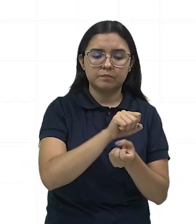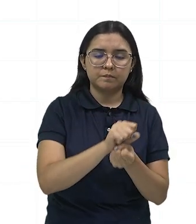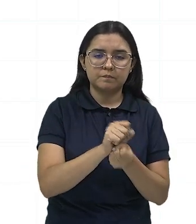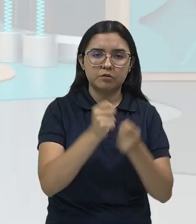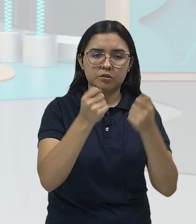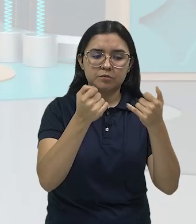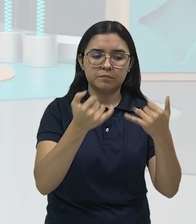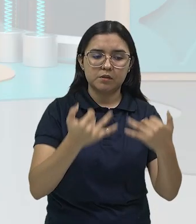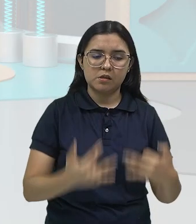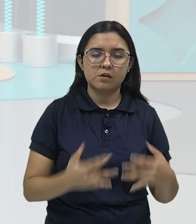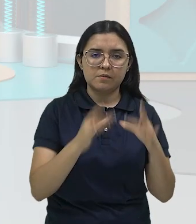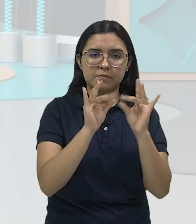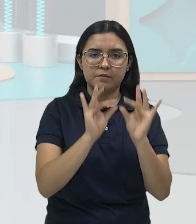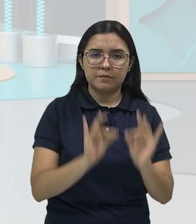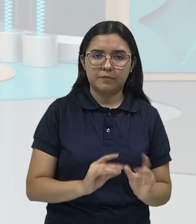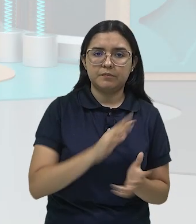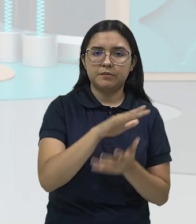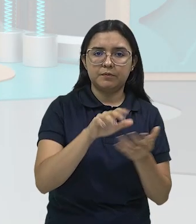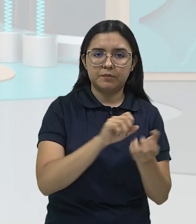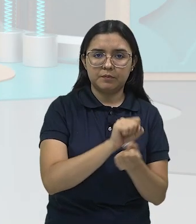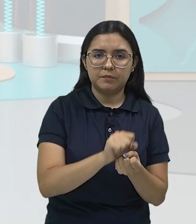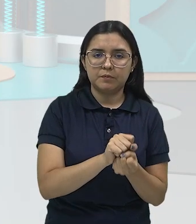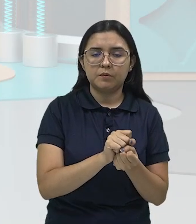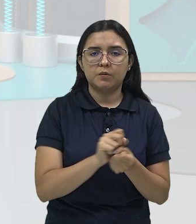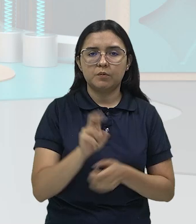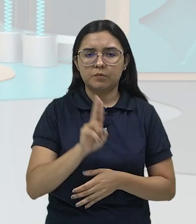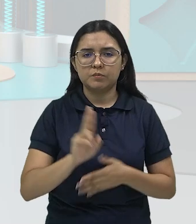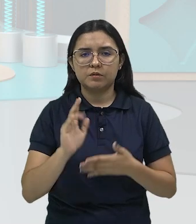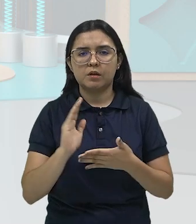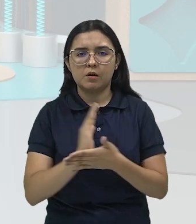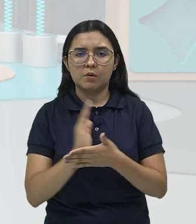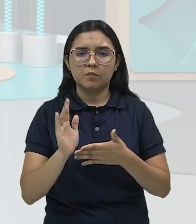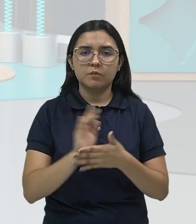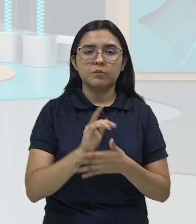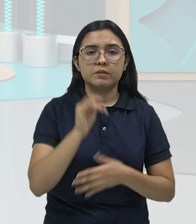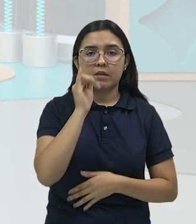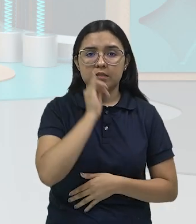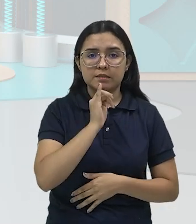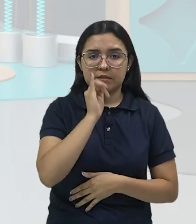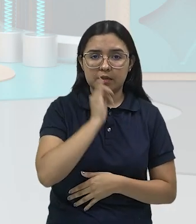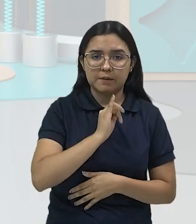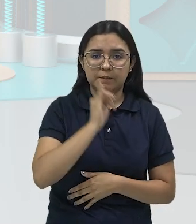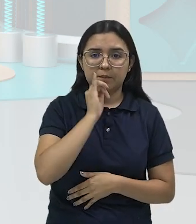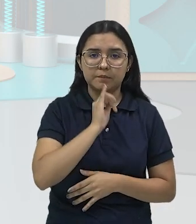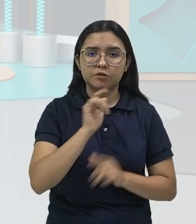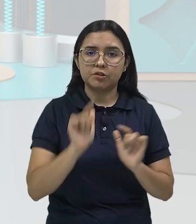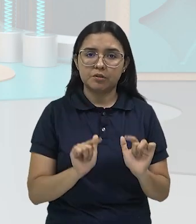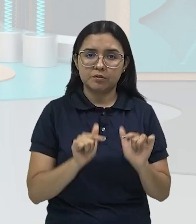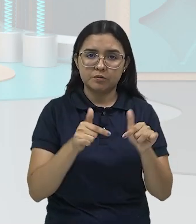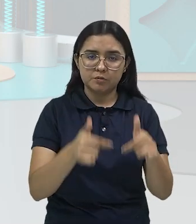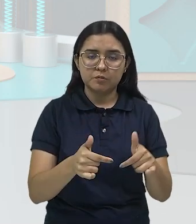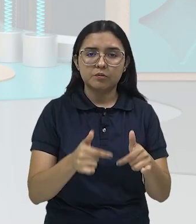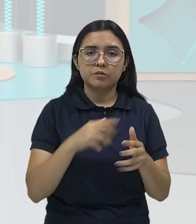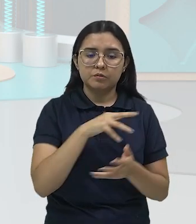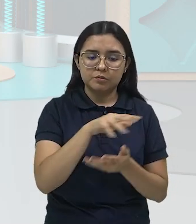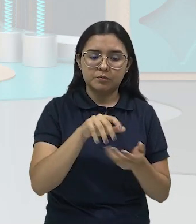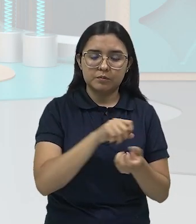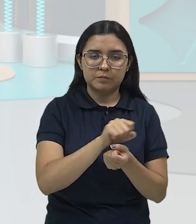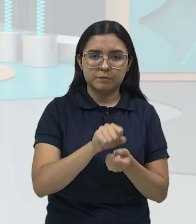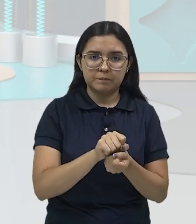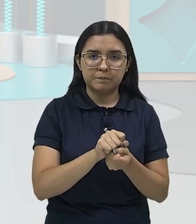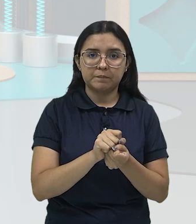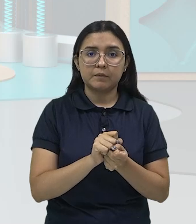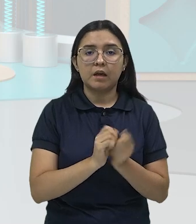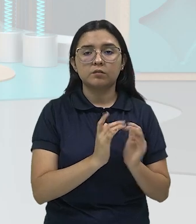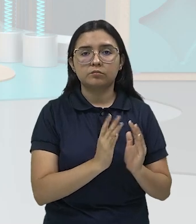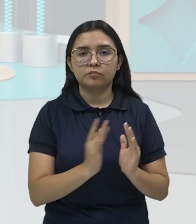diz o que é sustentabilidade. Você usa alguns exemplos de atitudes sustentáveis.